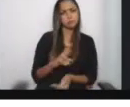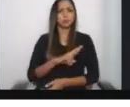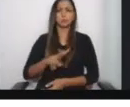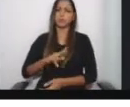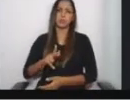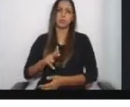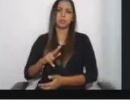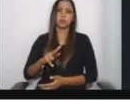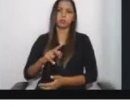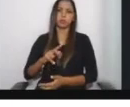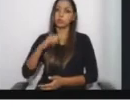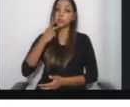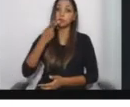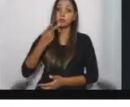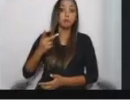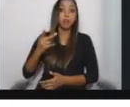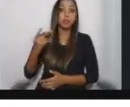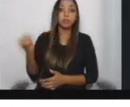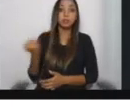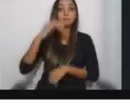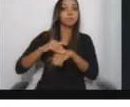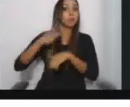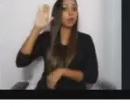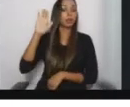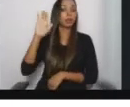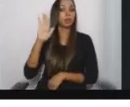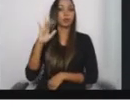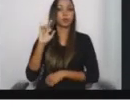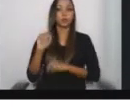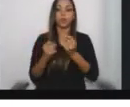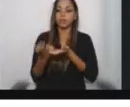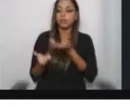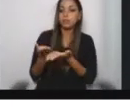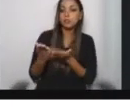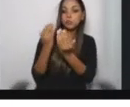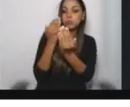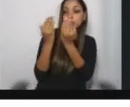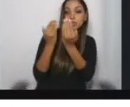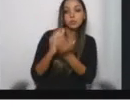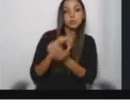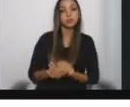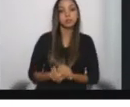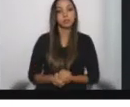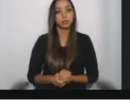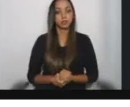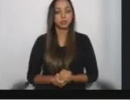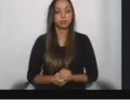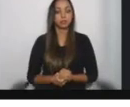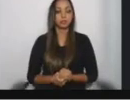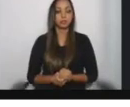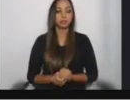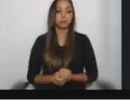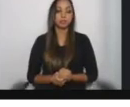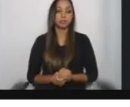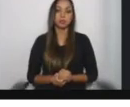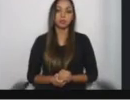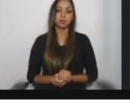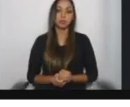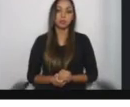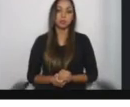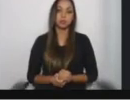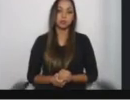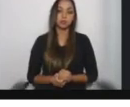Nós estamos falando de um atendimento psicológico, nós estamos falando do atendimento, nós estamos falando do braço